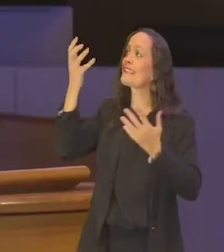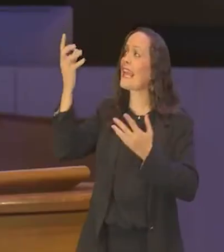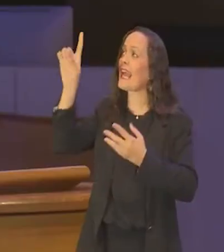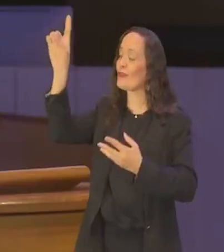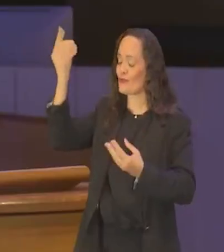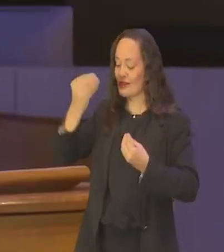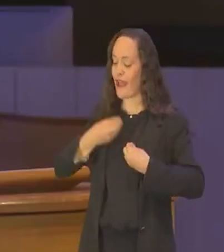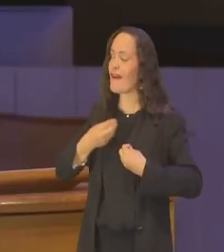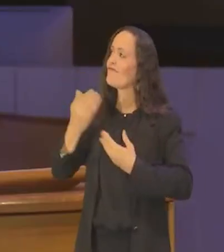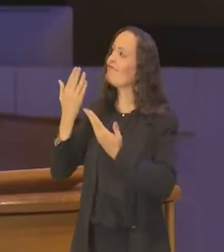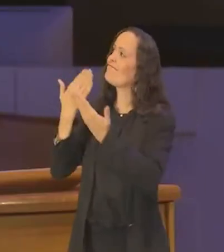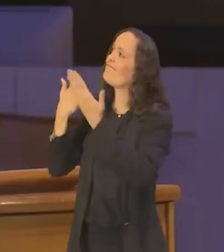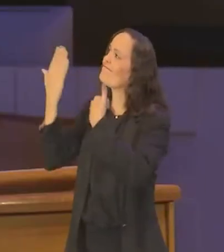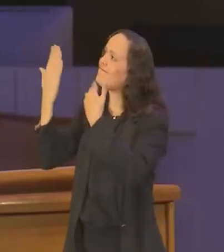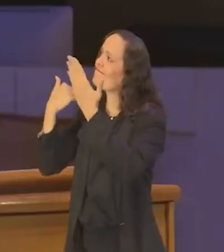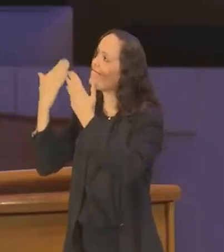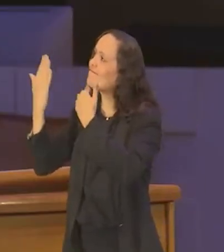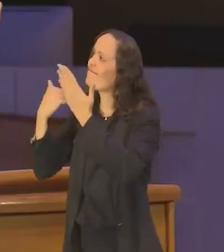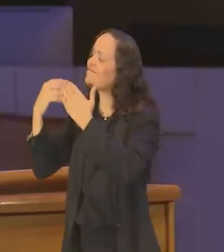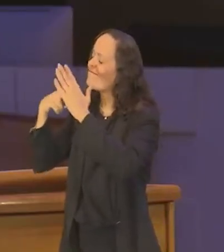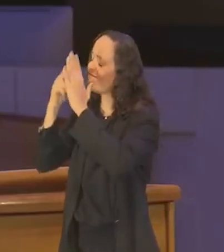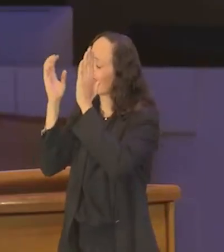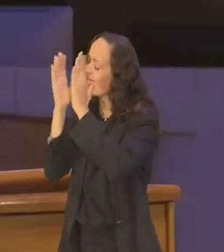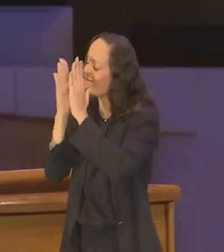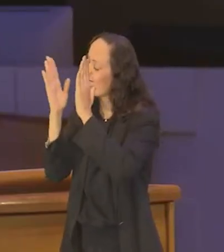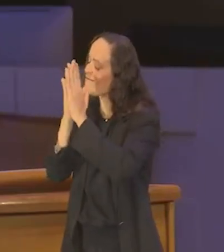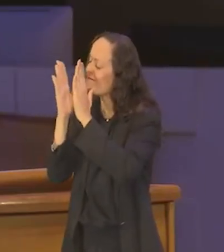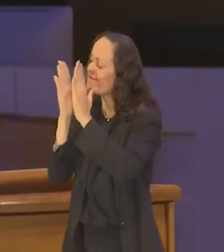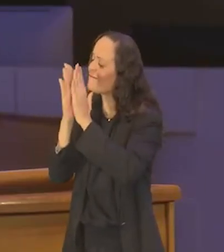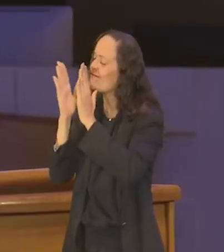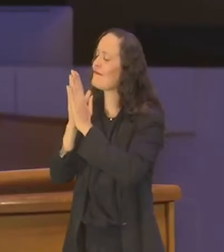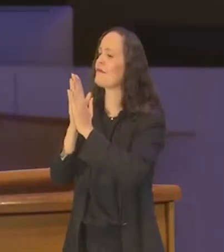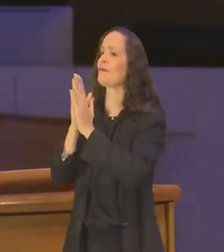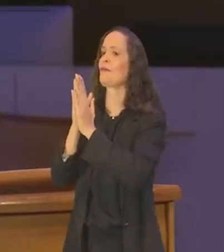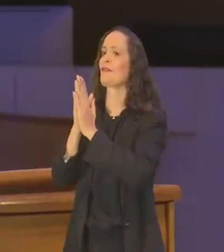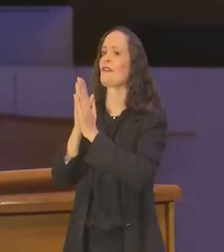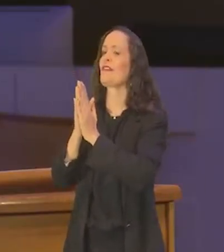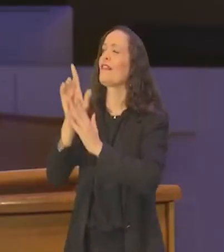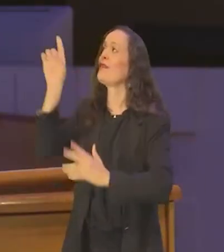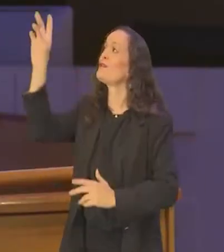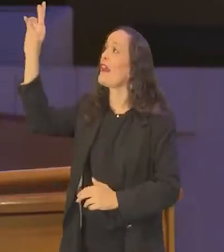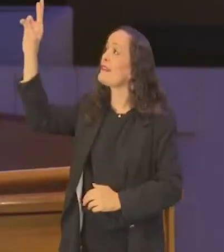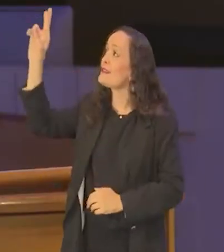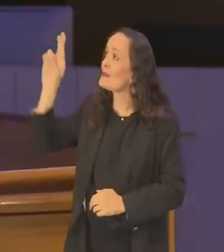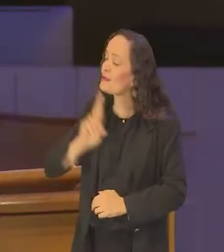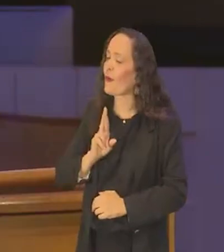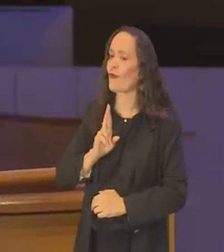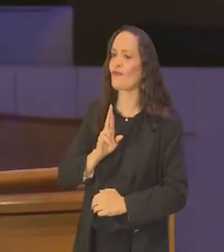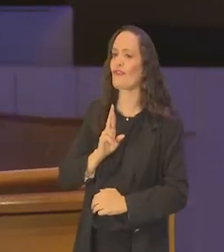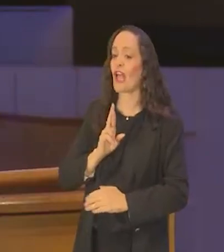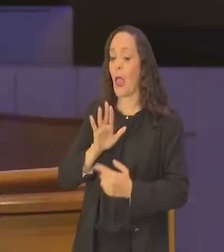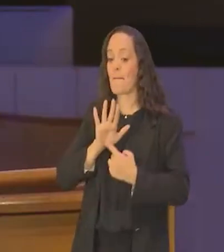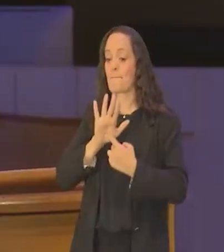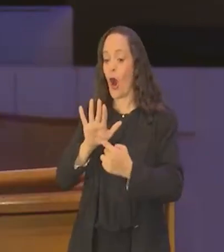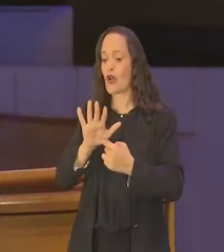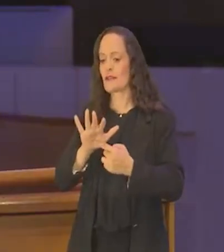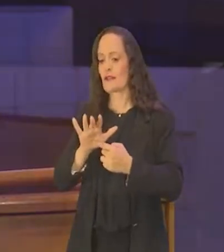esta relação, essa interação de oração, intercessão, resposta e direção.